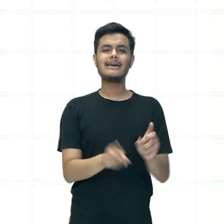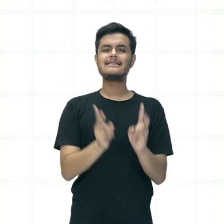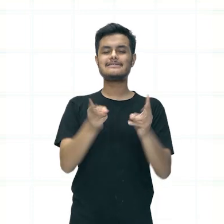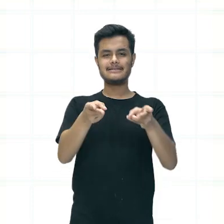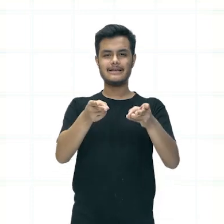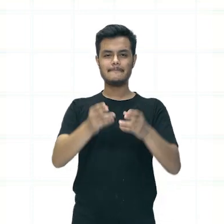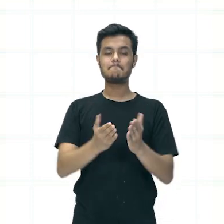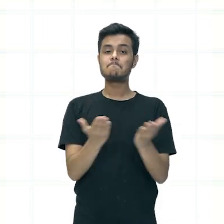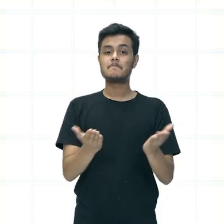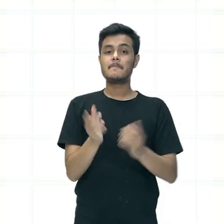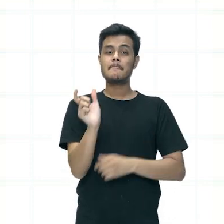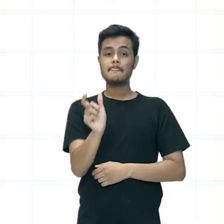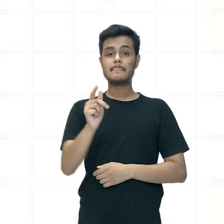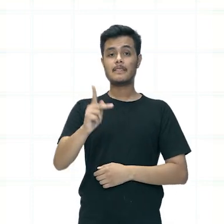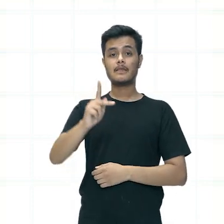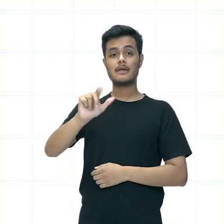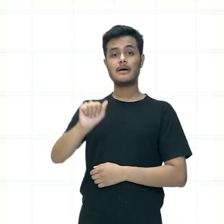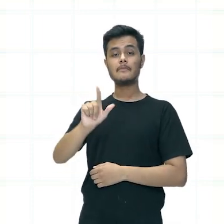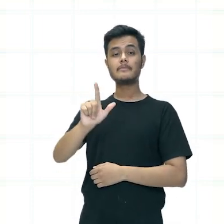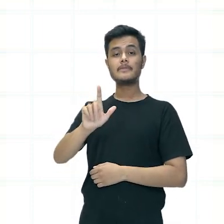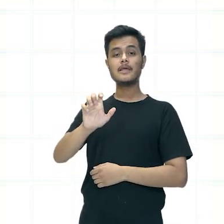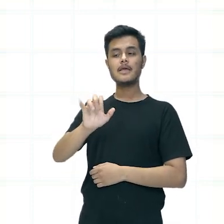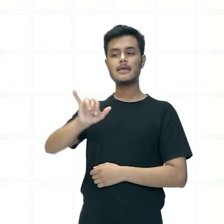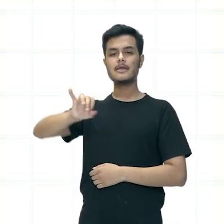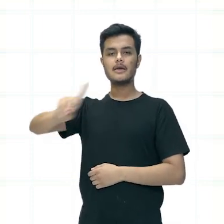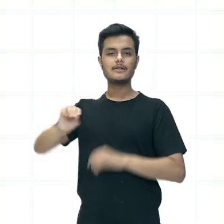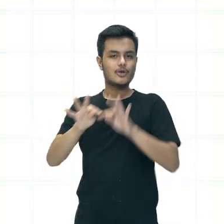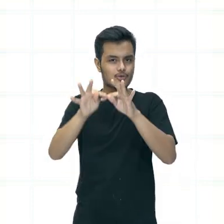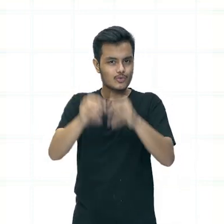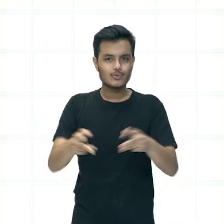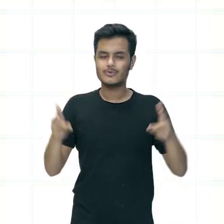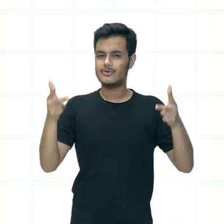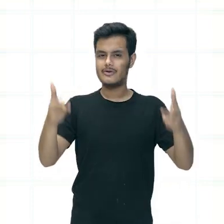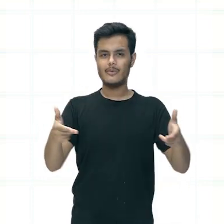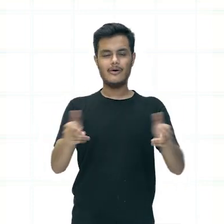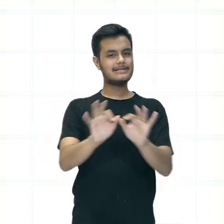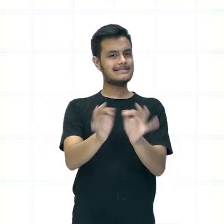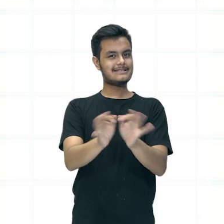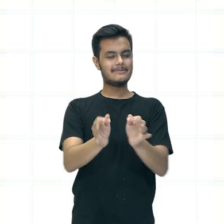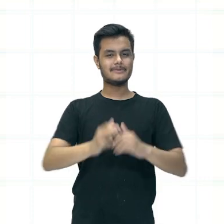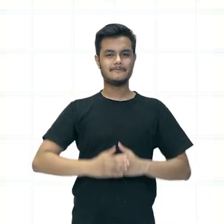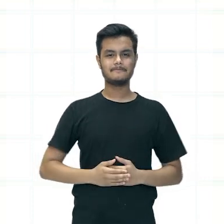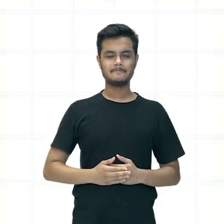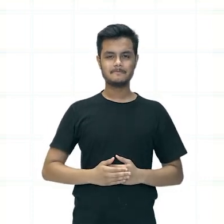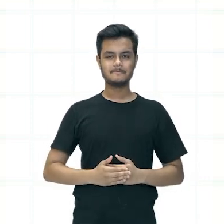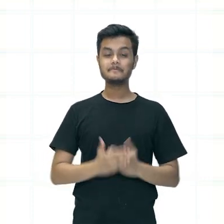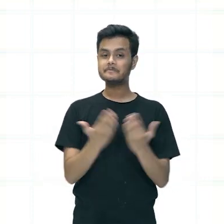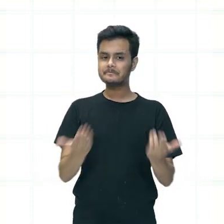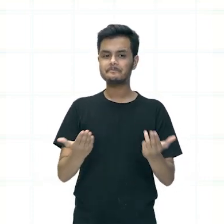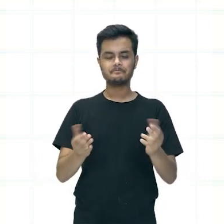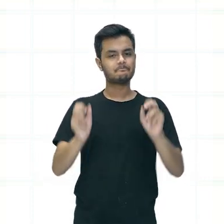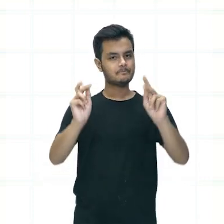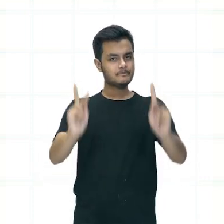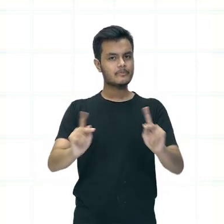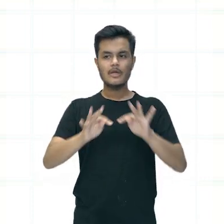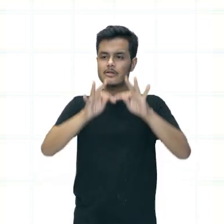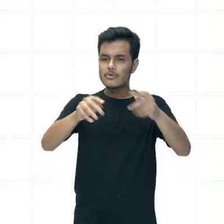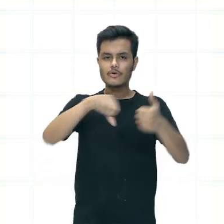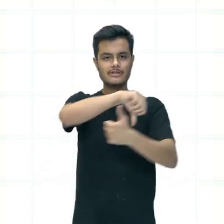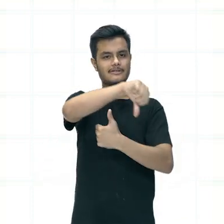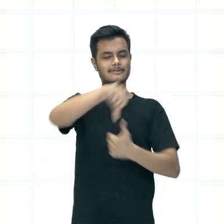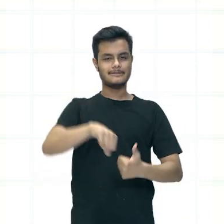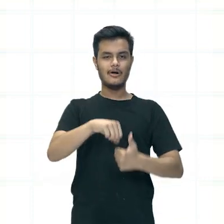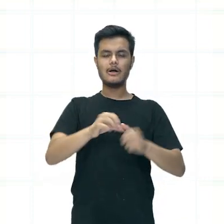Ok? Então, played, stayed, enjoyed. Ok? E aí você vai fazendo toda a